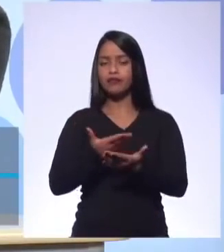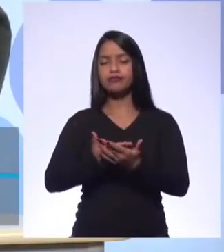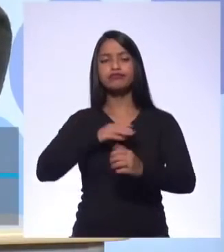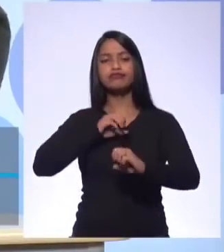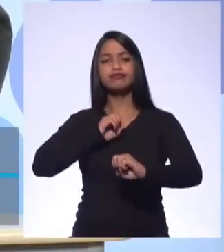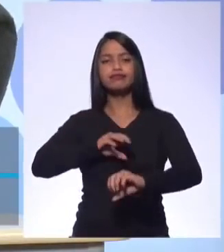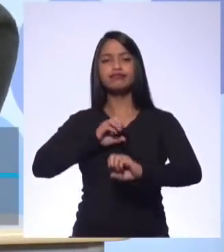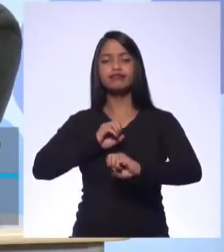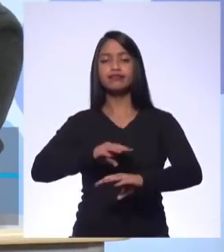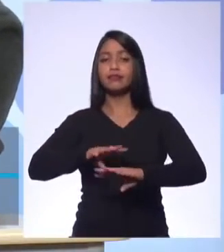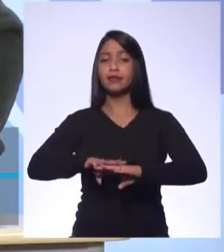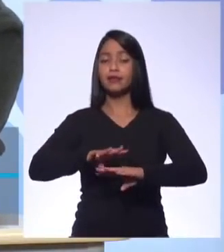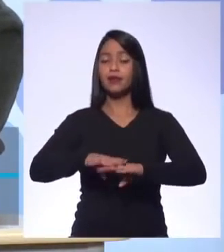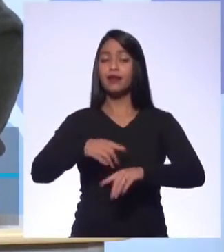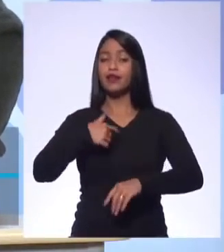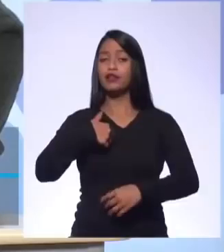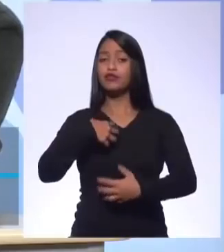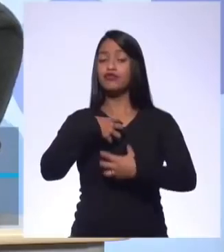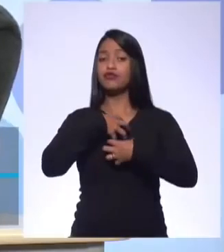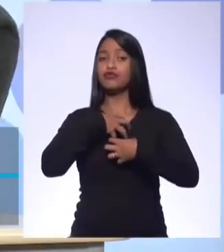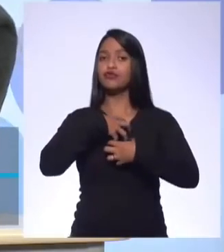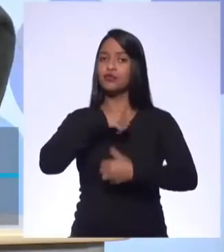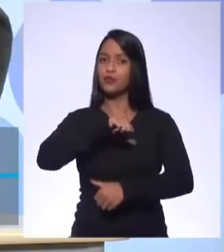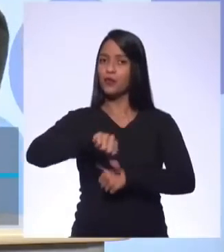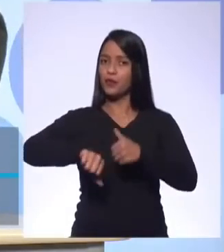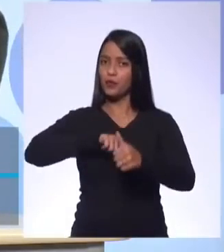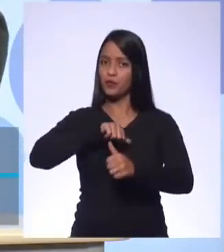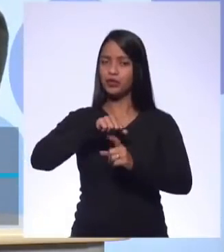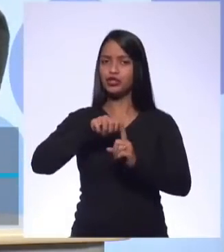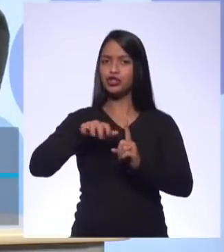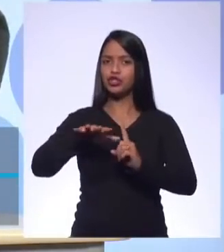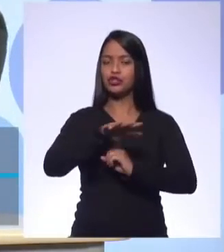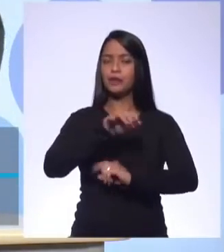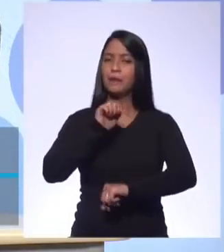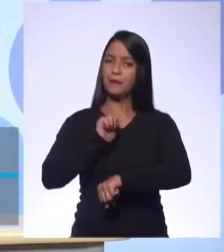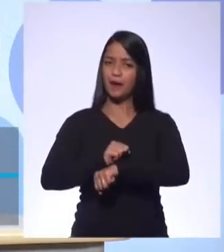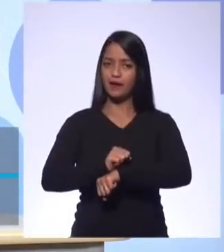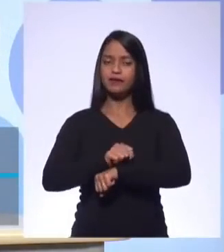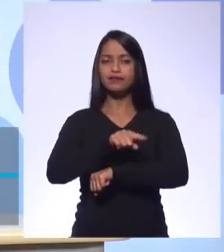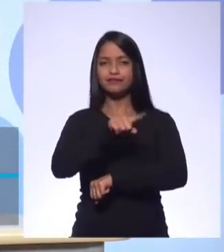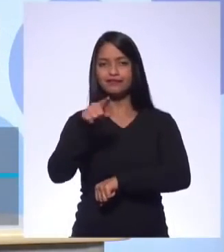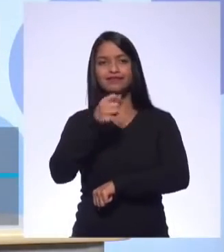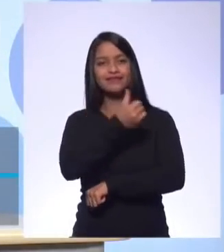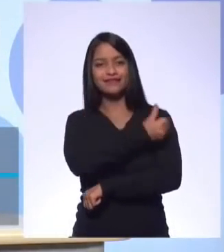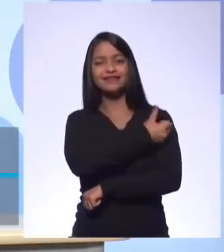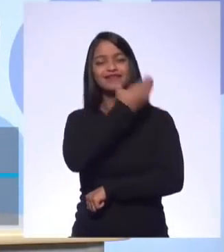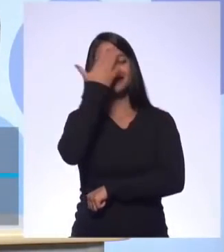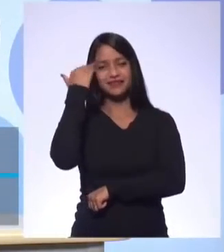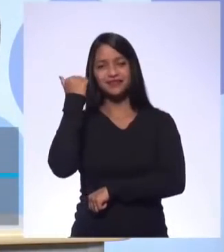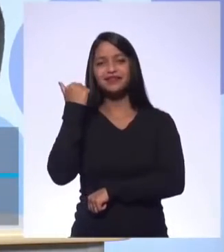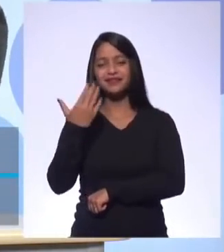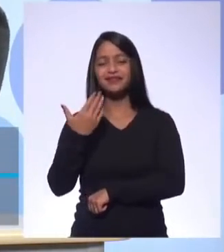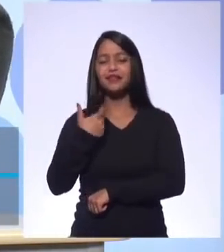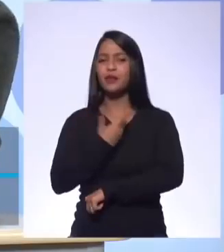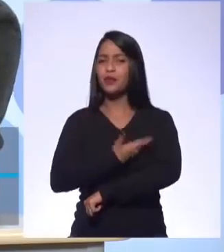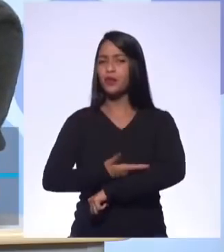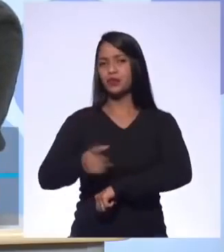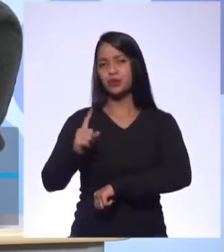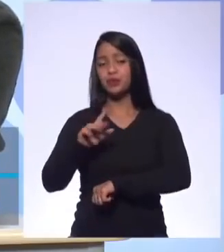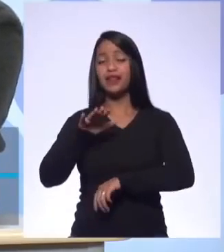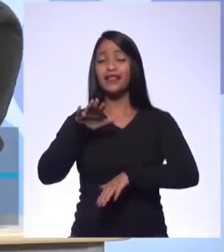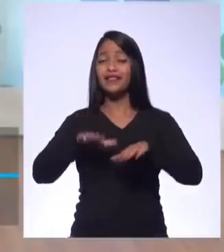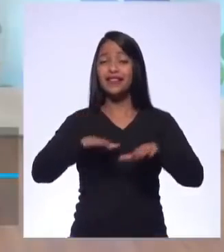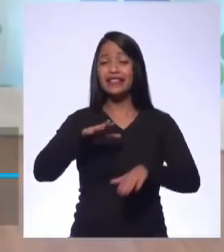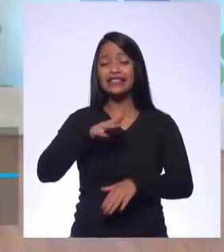muitas vezes eu mudo, né, eu não fico utilizando gíria. Os alunos aí do 6º ano sabem, né? Geralmente eu não utilizo, só que às vezes